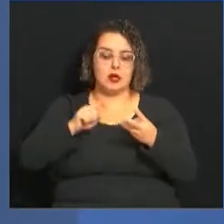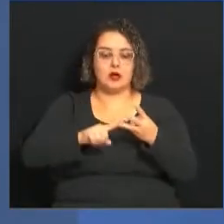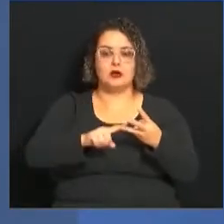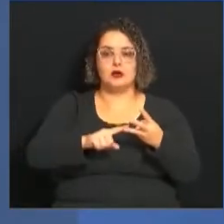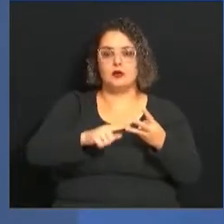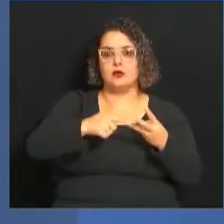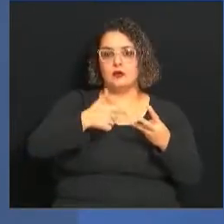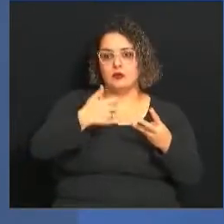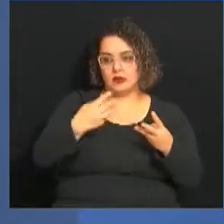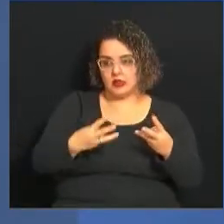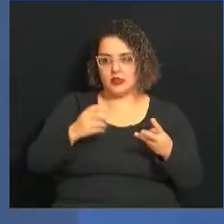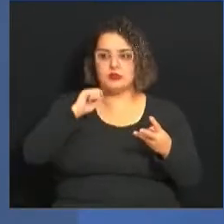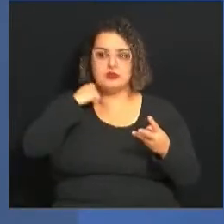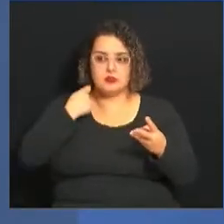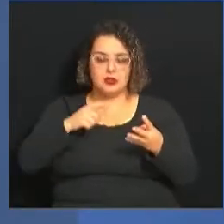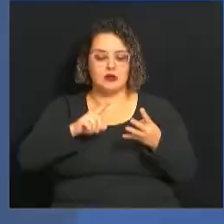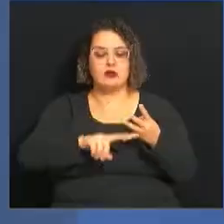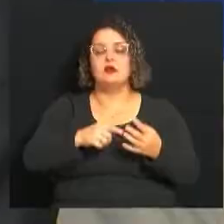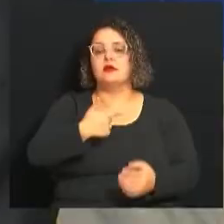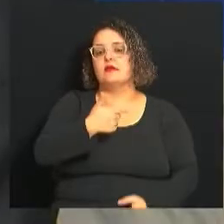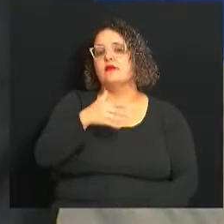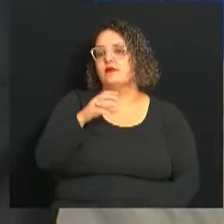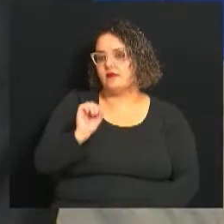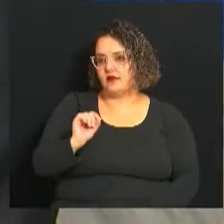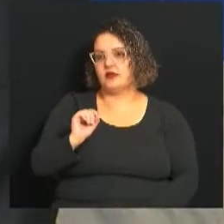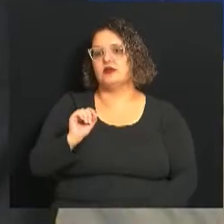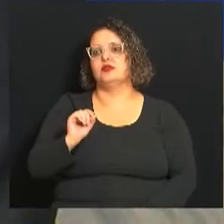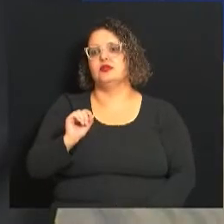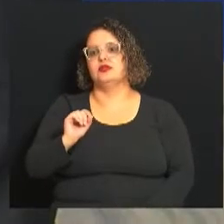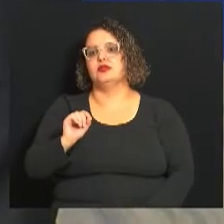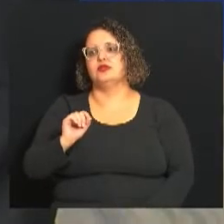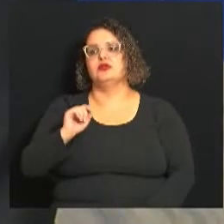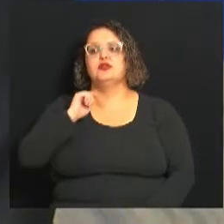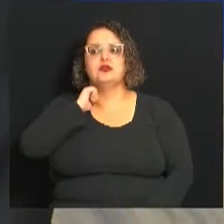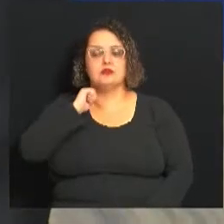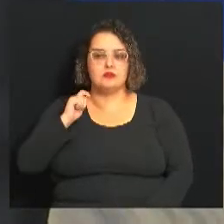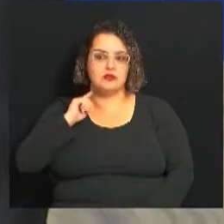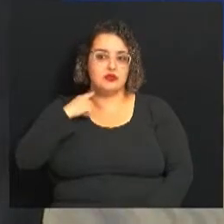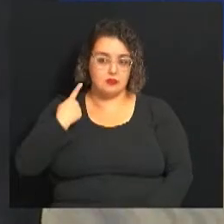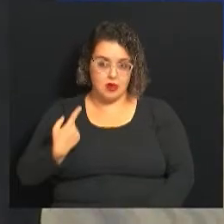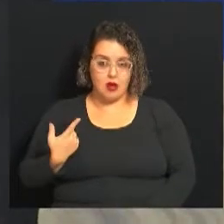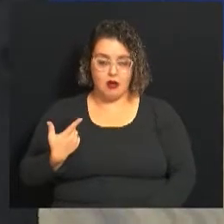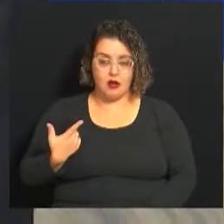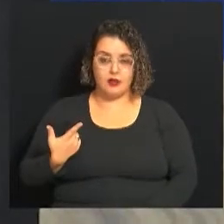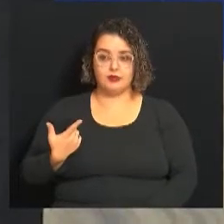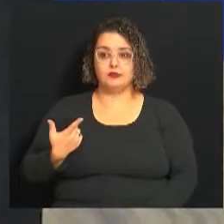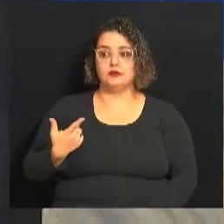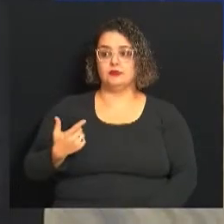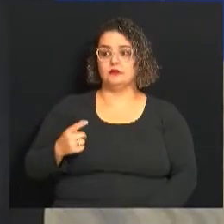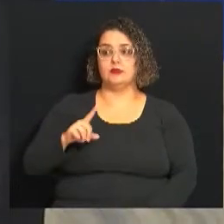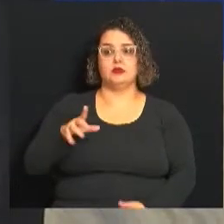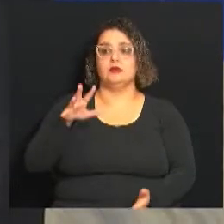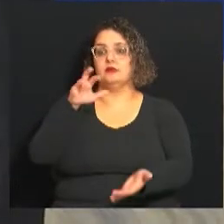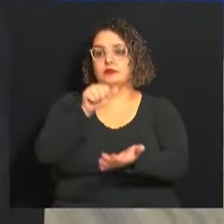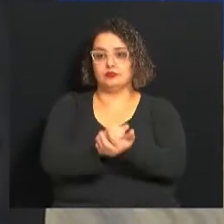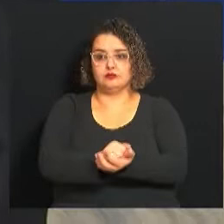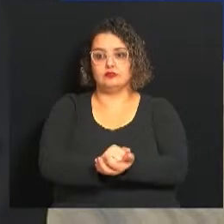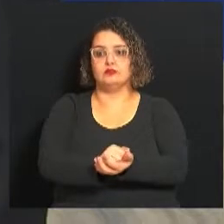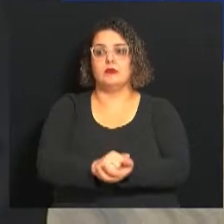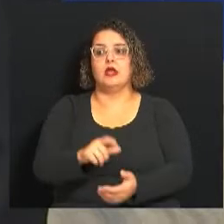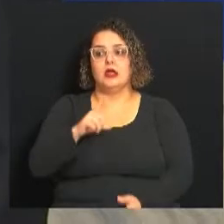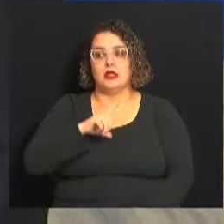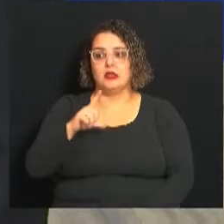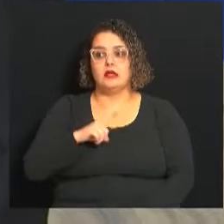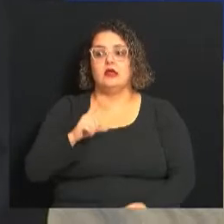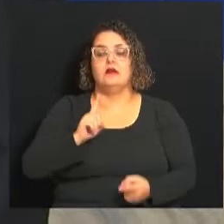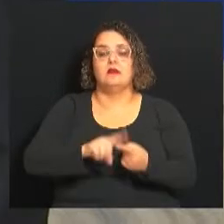Então, a gente estava, de certa forma, né, bem tranquilo, porque não registrávamos óbitos nos últimos dias, mas a gente teve sim, um 1º